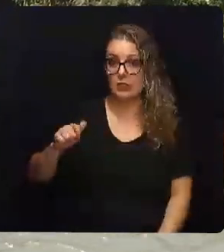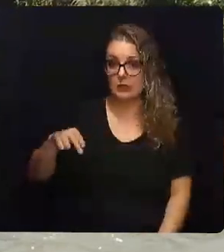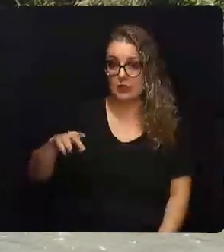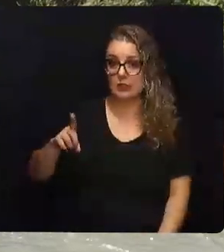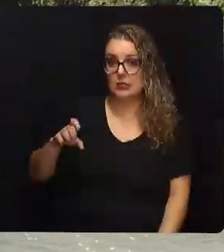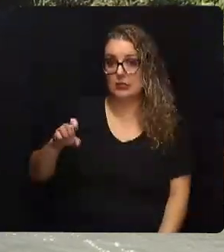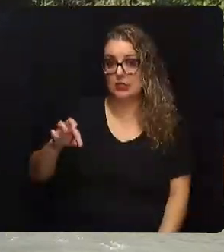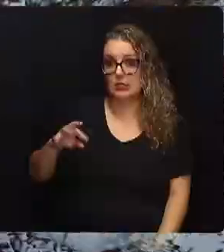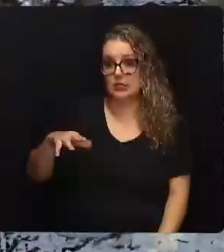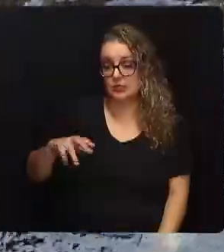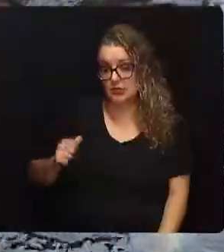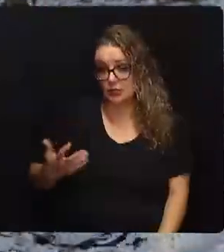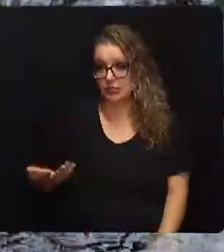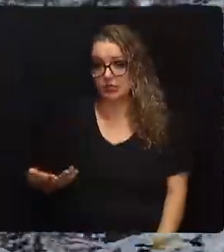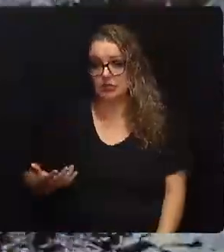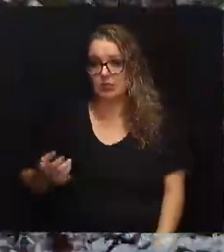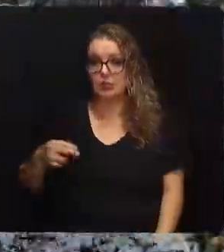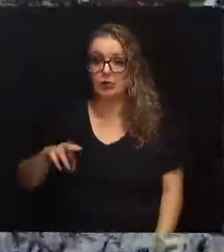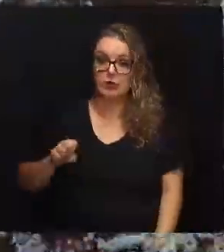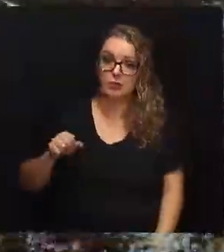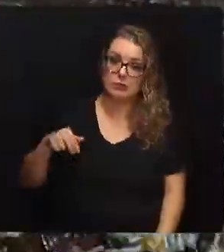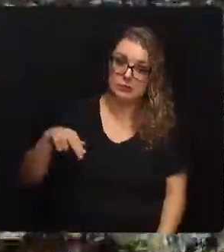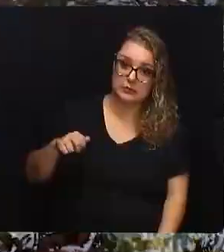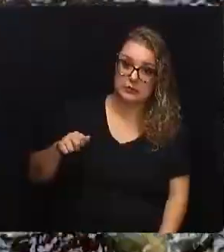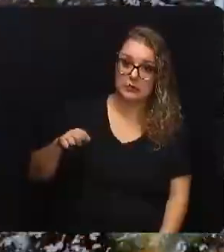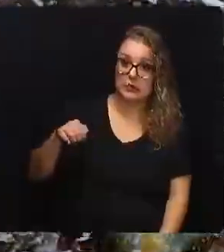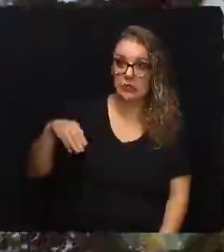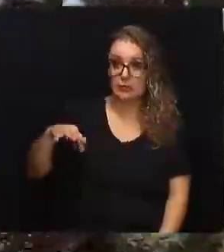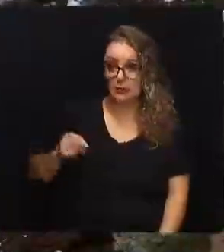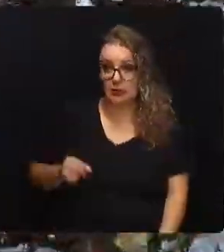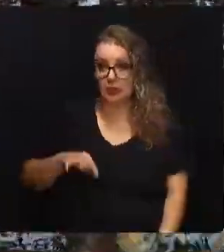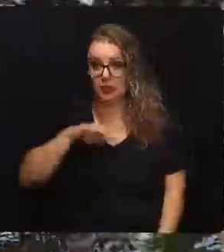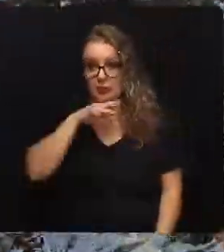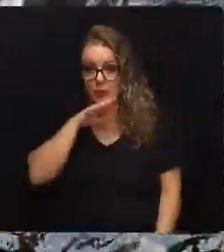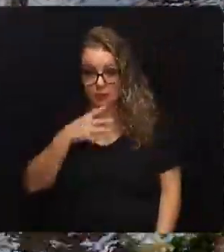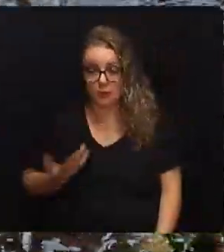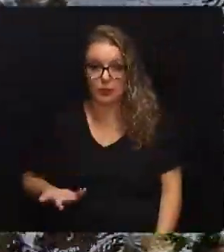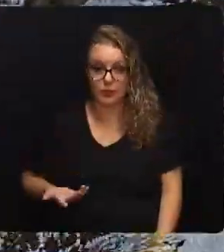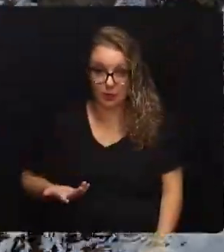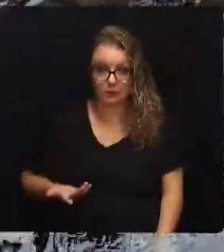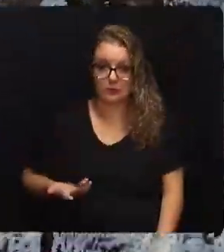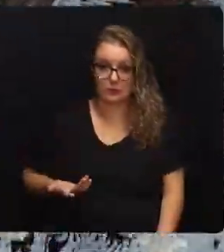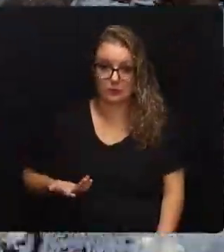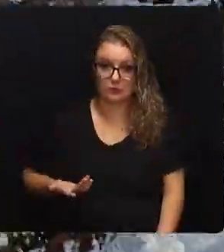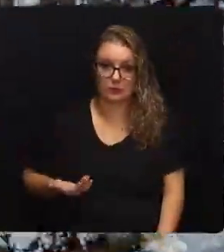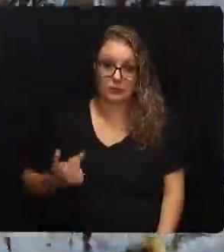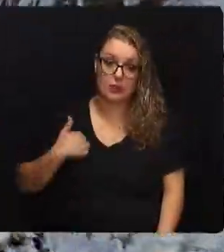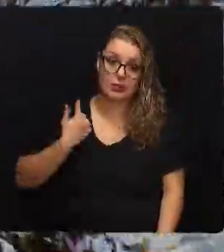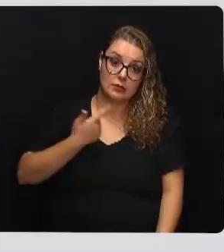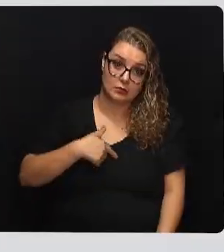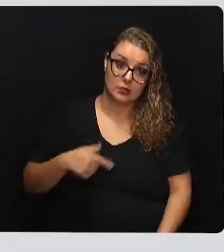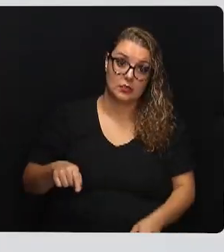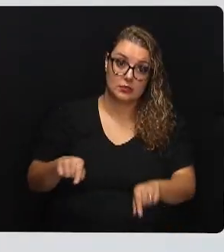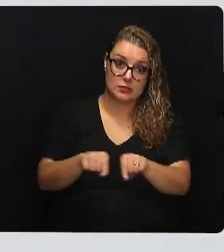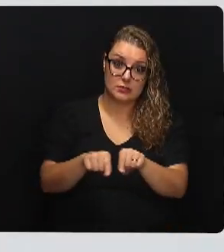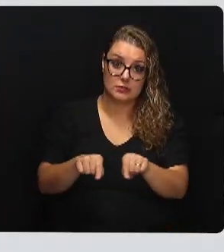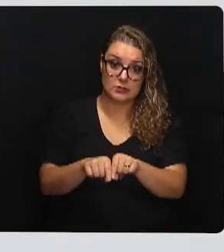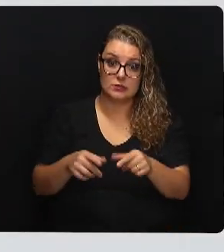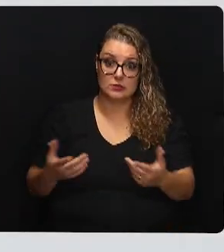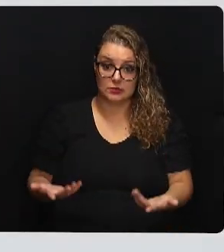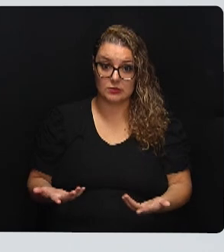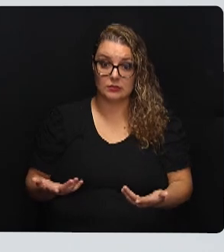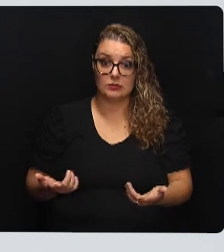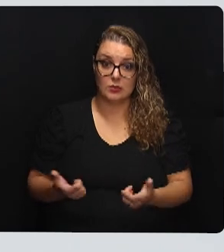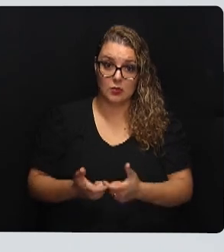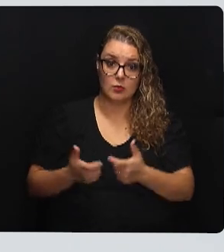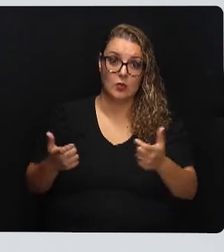esgoto clandestinas ou um saneamento básico inadequado, inapropriado, a gente acaba também